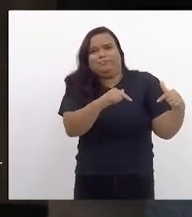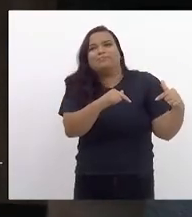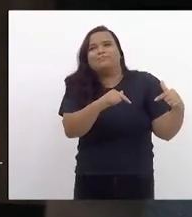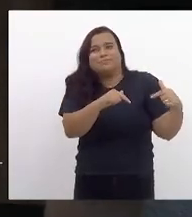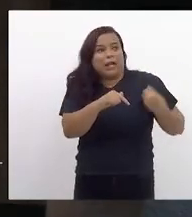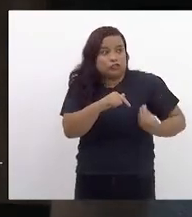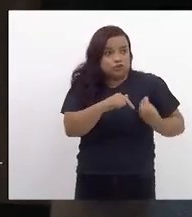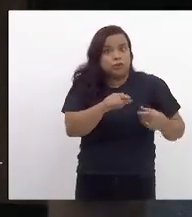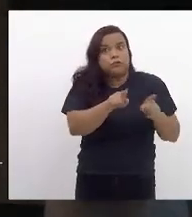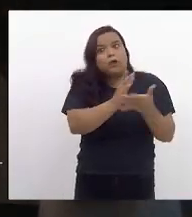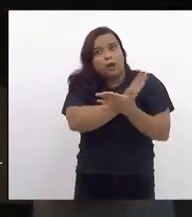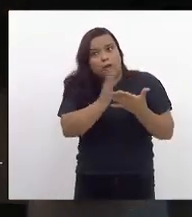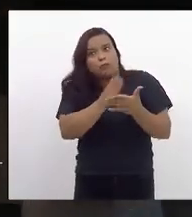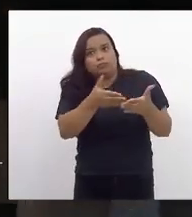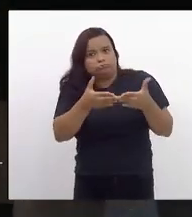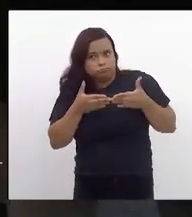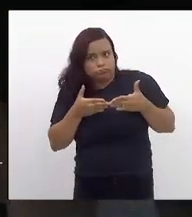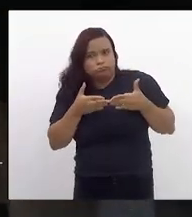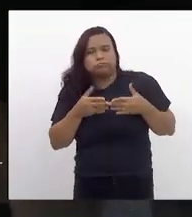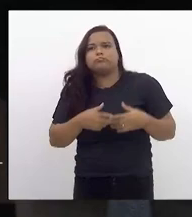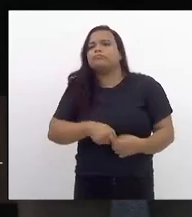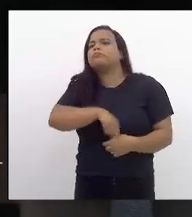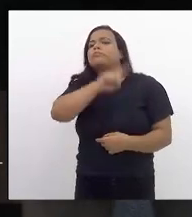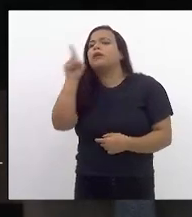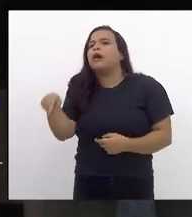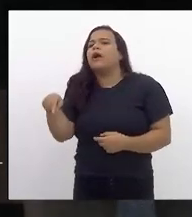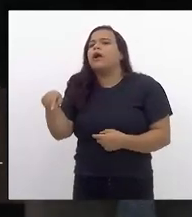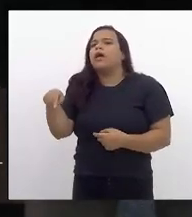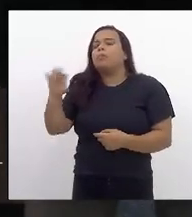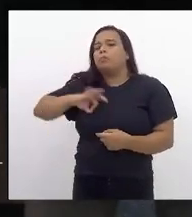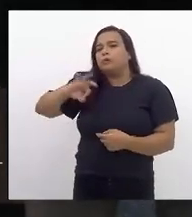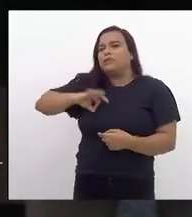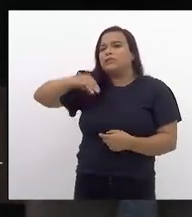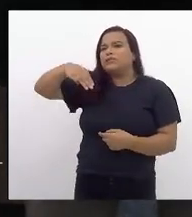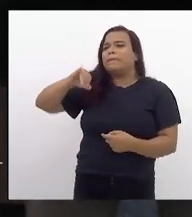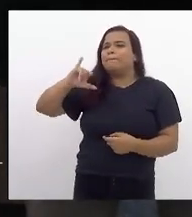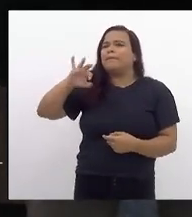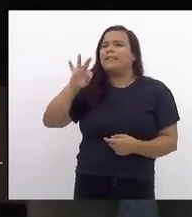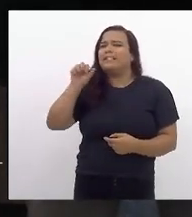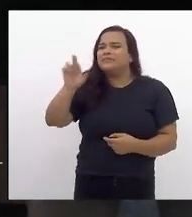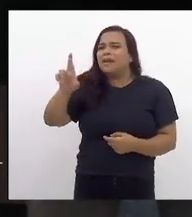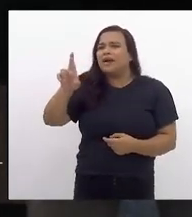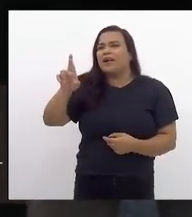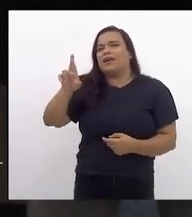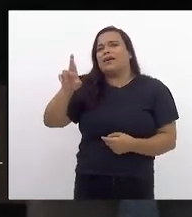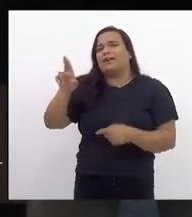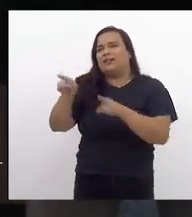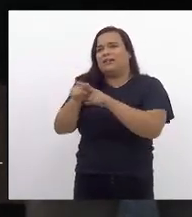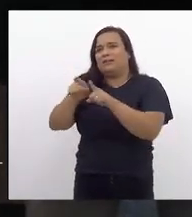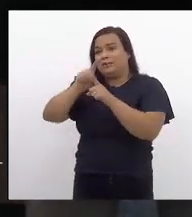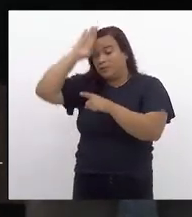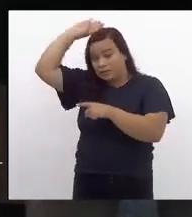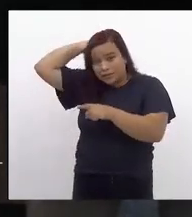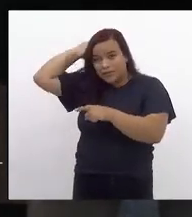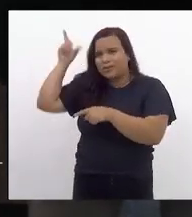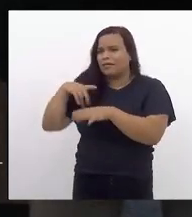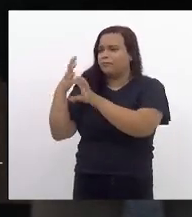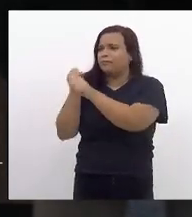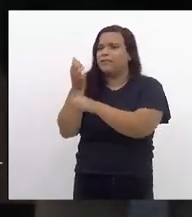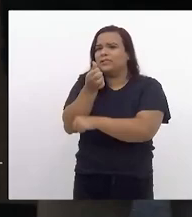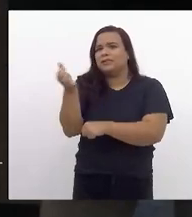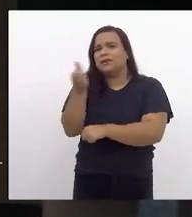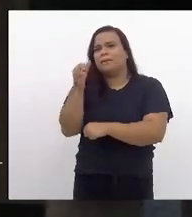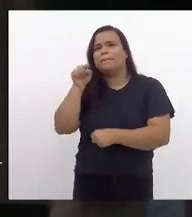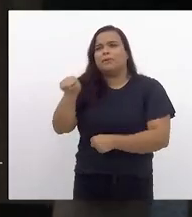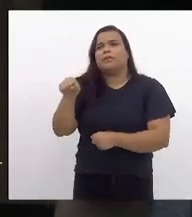o Corpo de Bombeiros têm, ao todo, 66 mil. Então, poderia